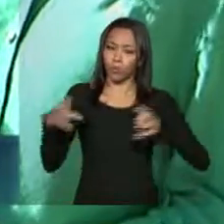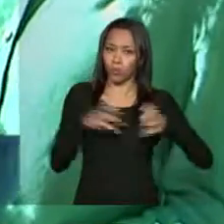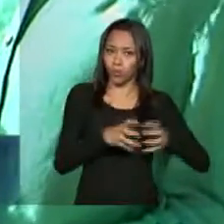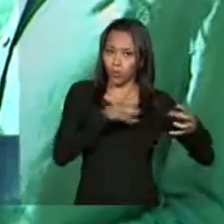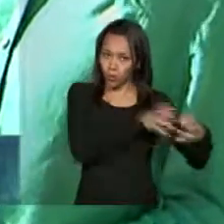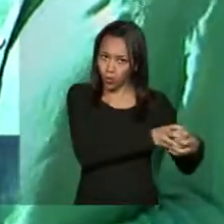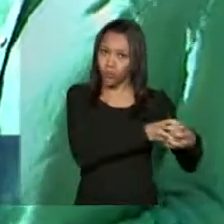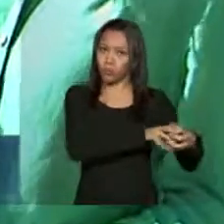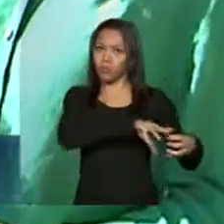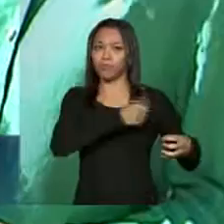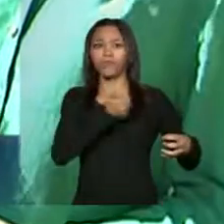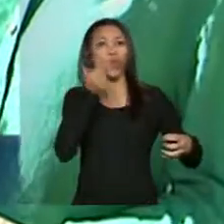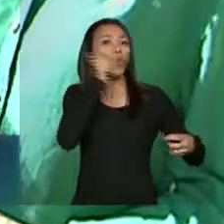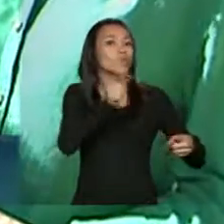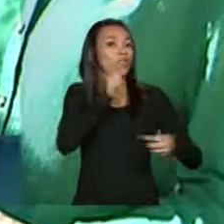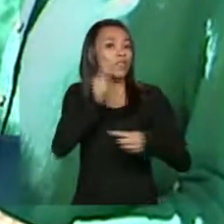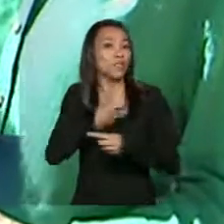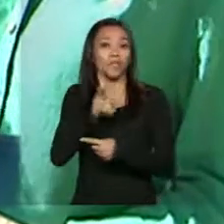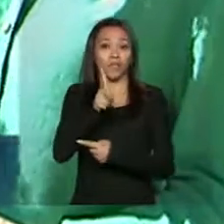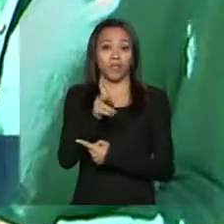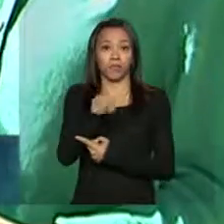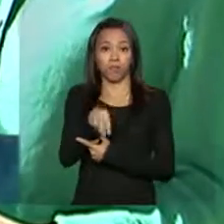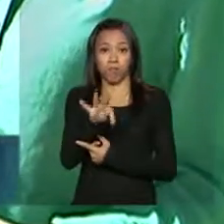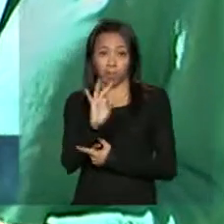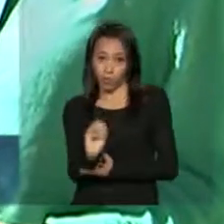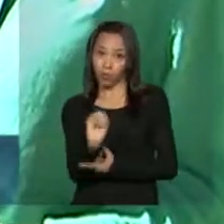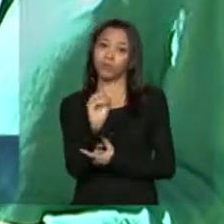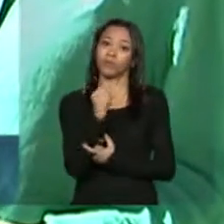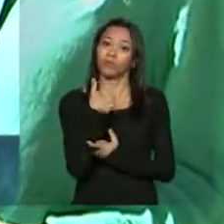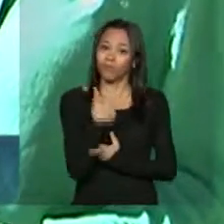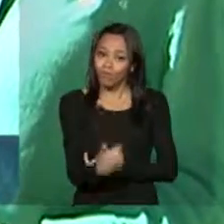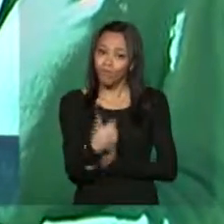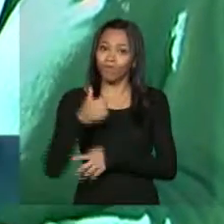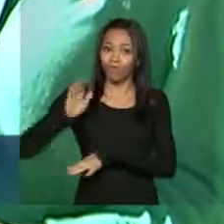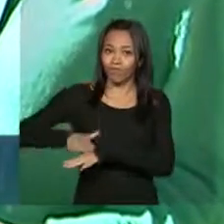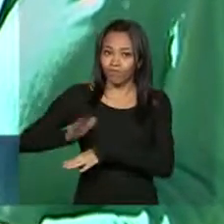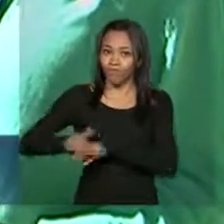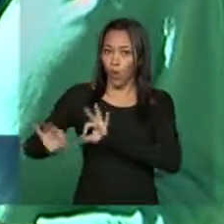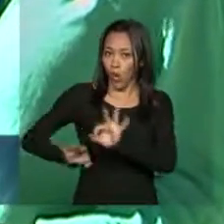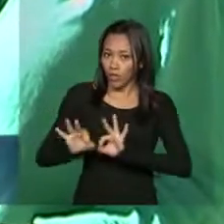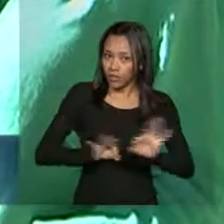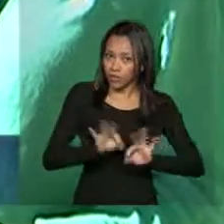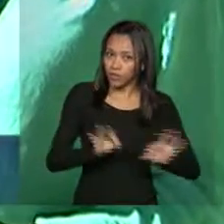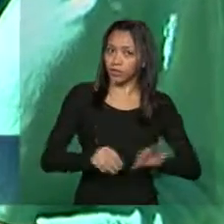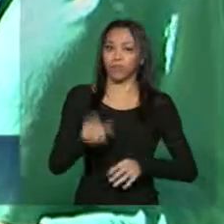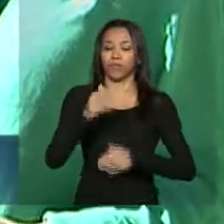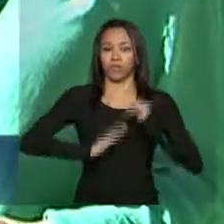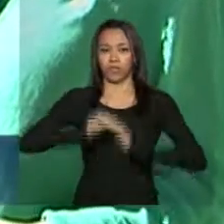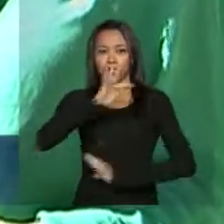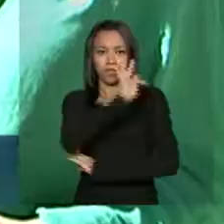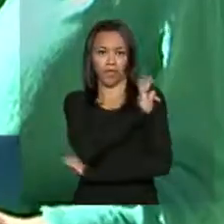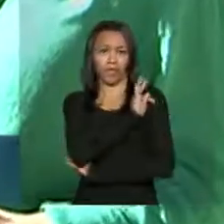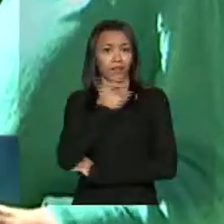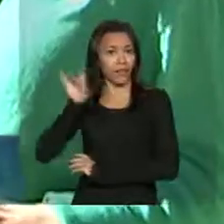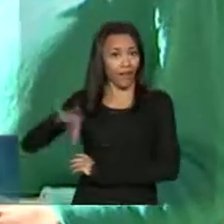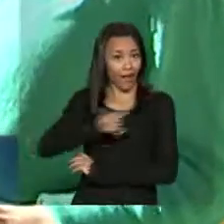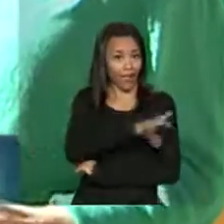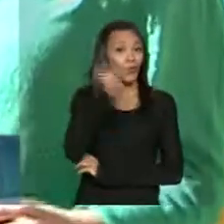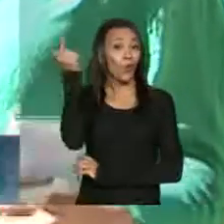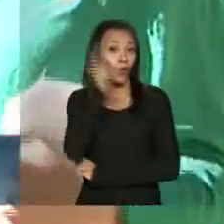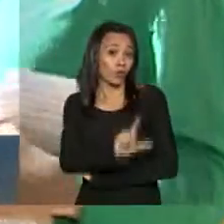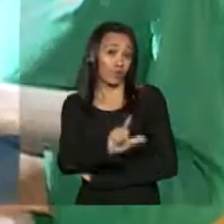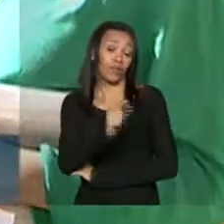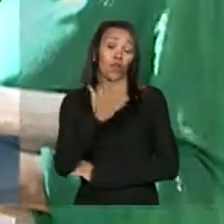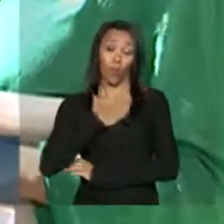a pontuação é atingida que os técnicos estão tão planejando e também com certeza cada um dos casos o resultado eo meu é